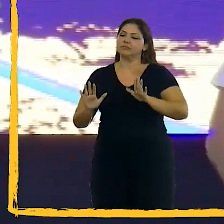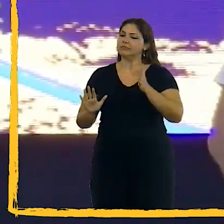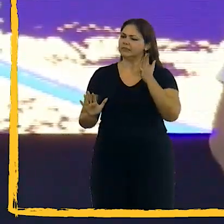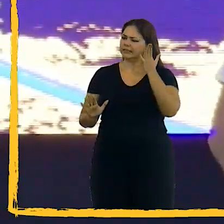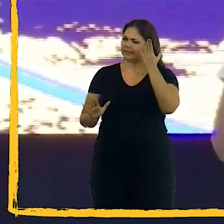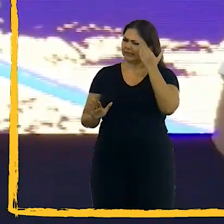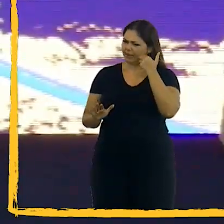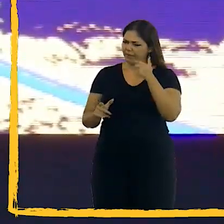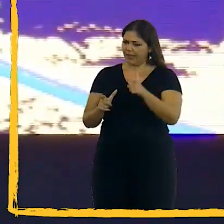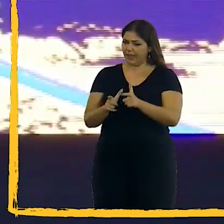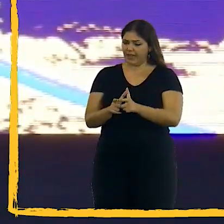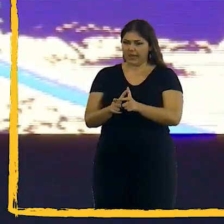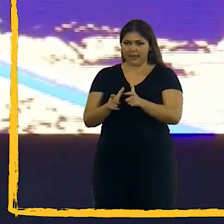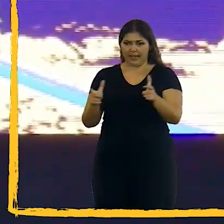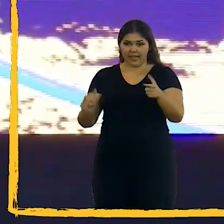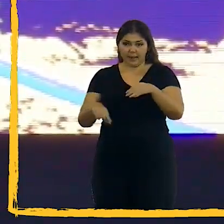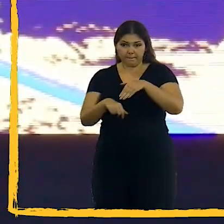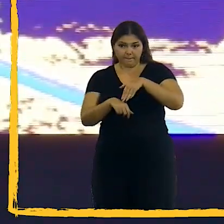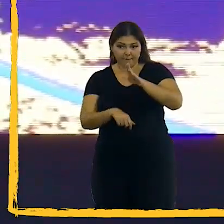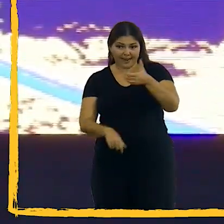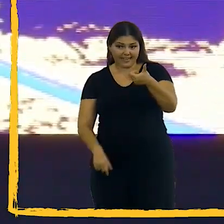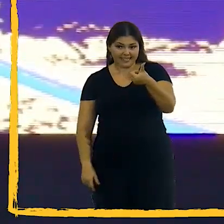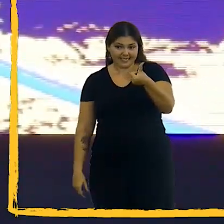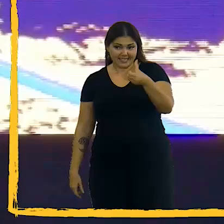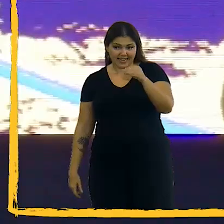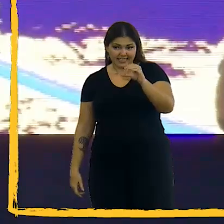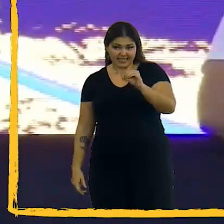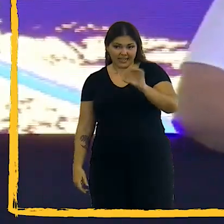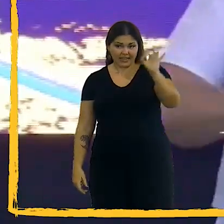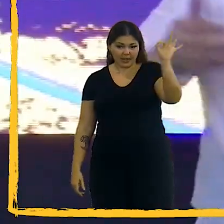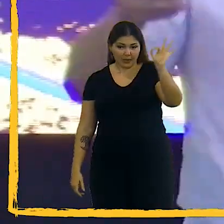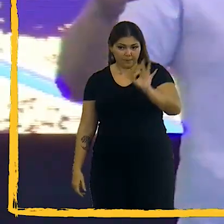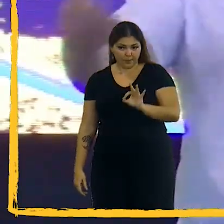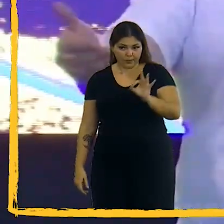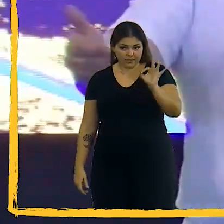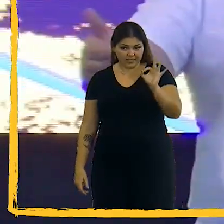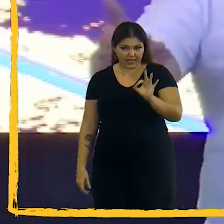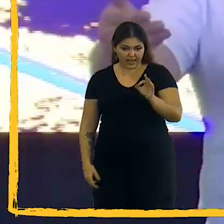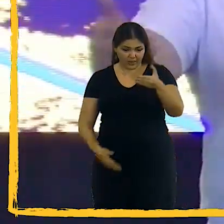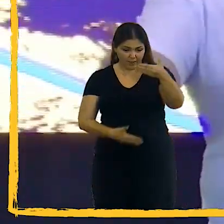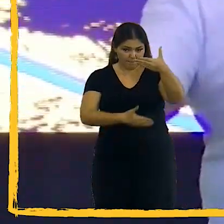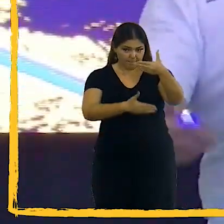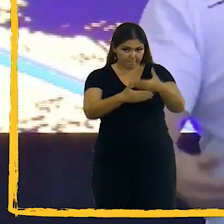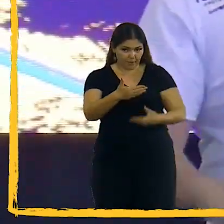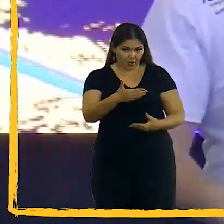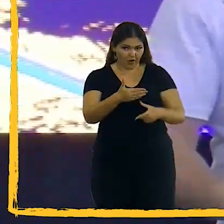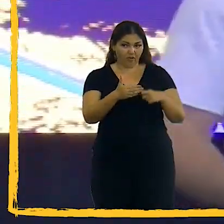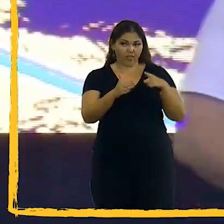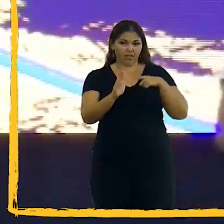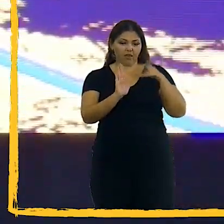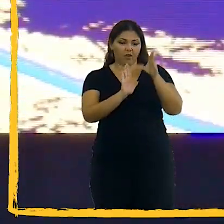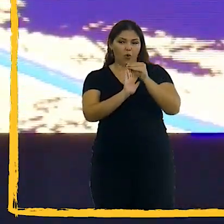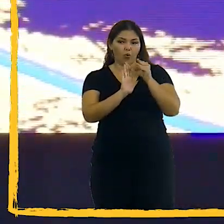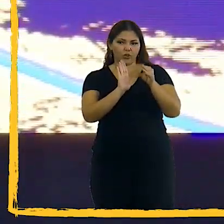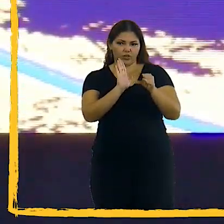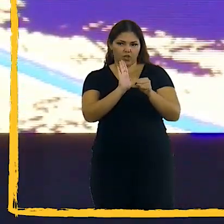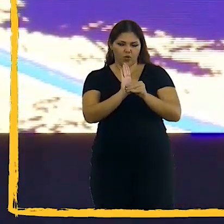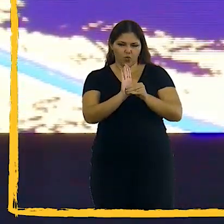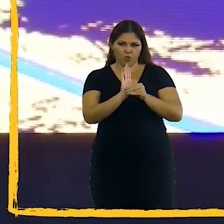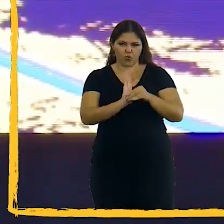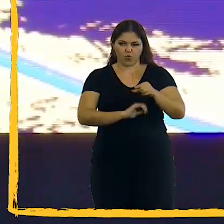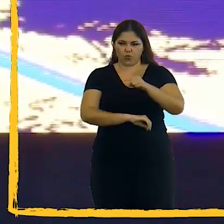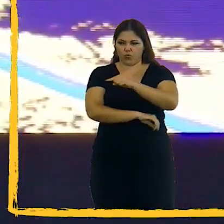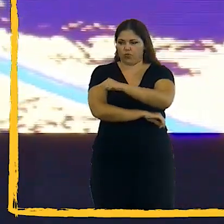mais de 60% da prova contempla conteúdos do ensino fundamental